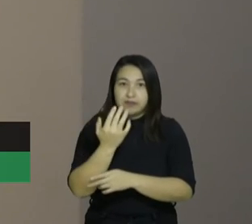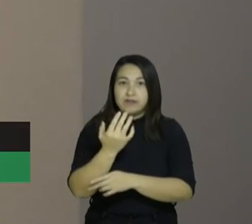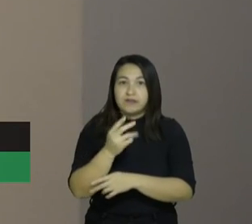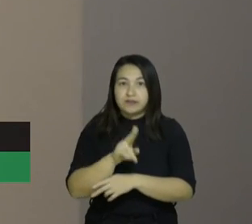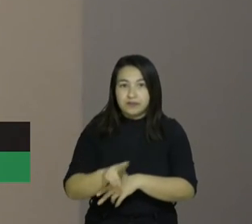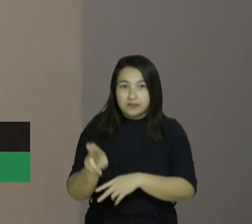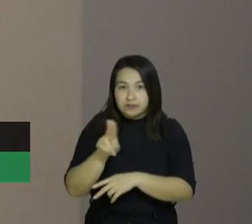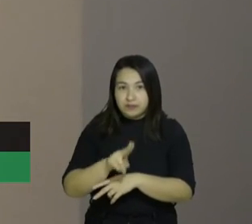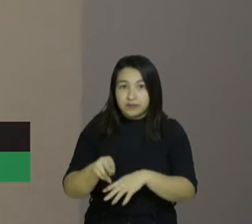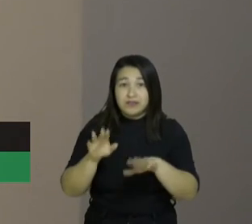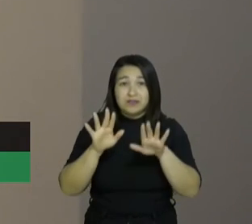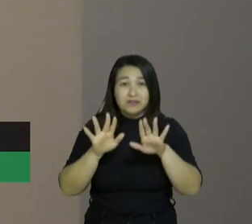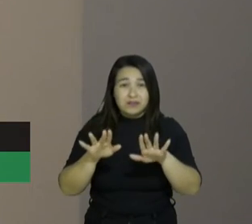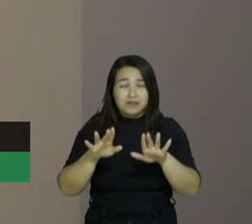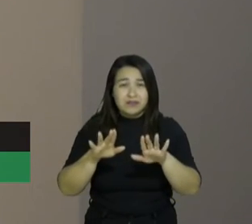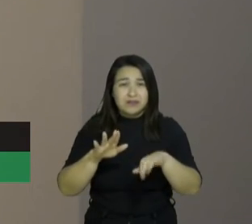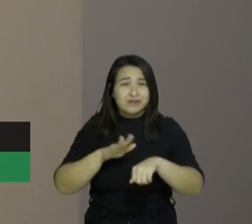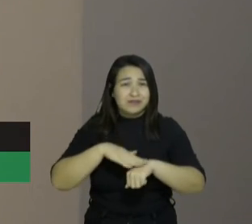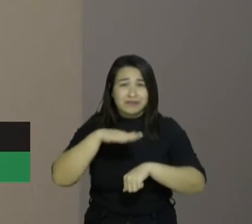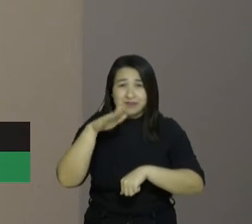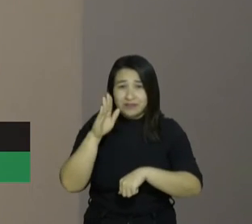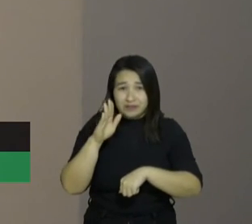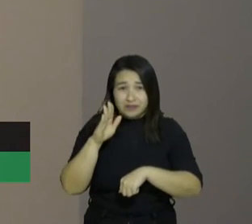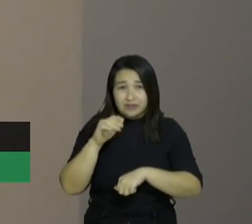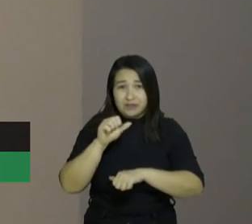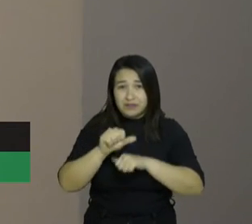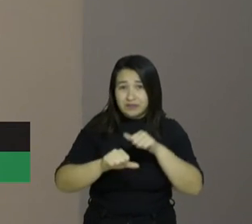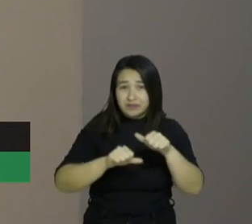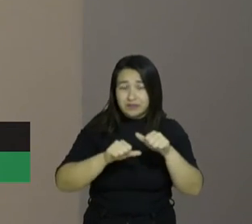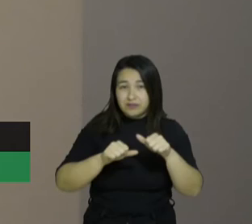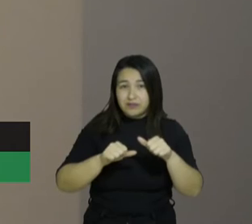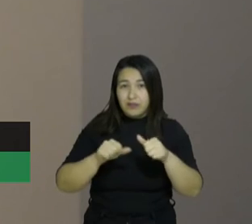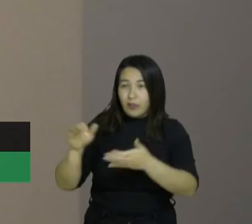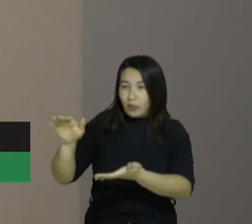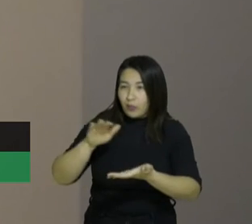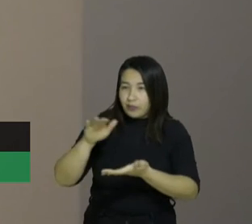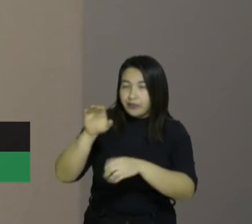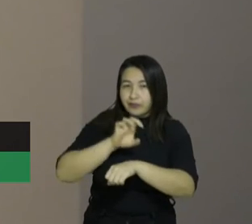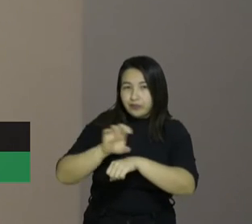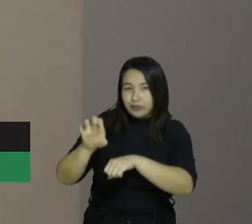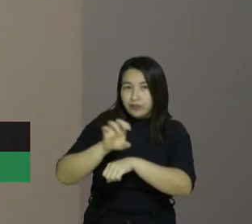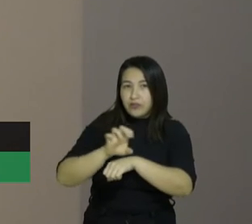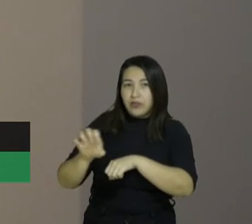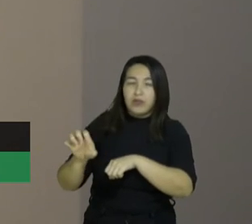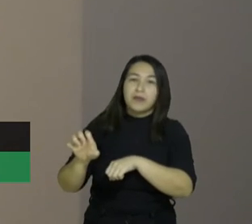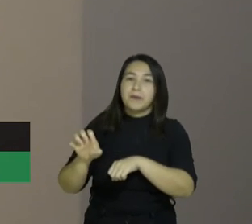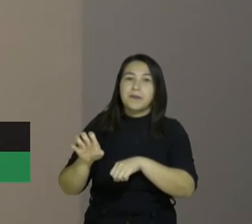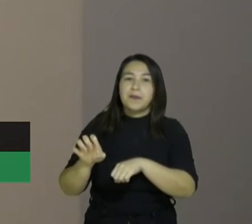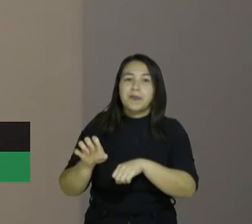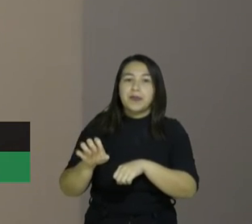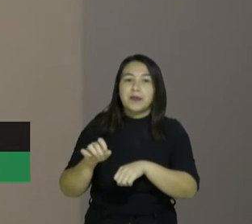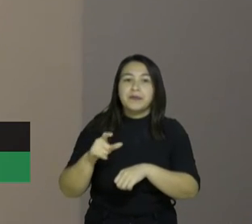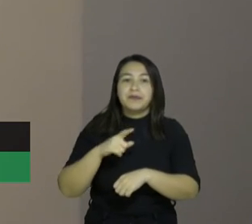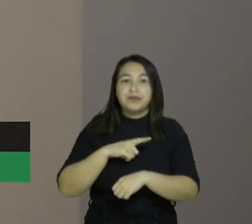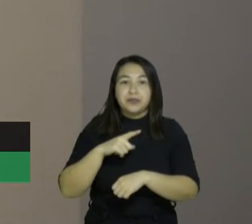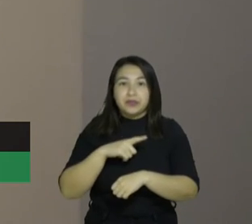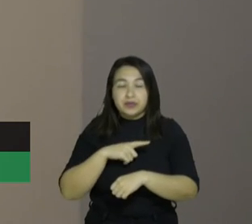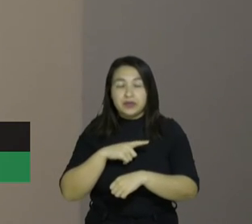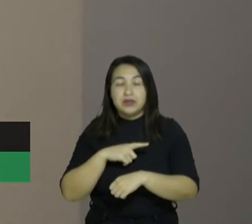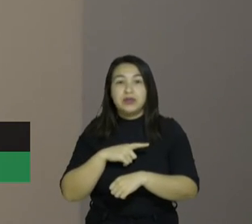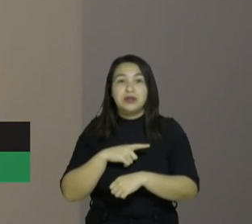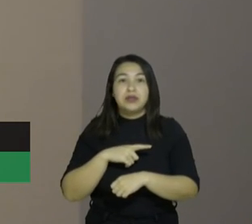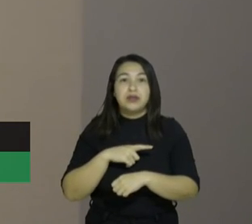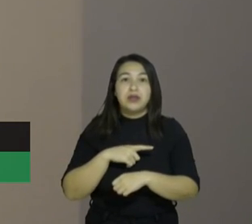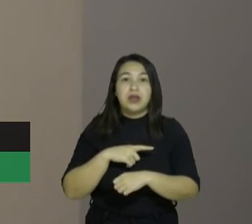oportunidades elas vão muito além da troca de mercadorias este acordo pode funcionar como um catalisador para a